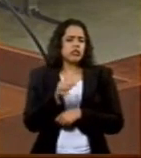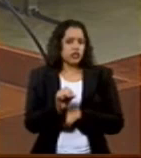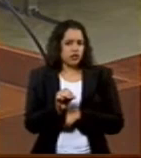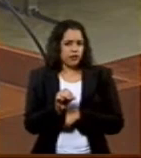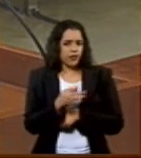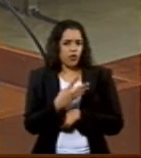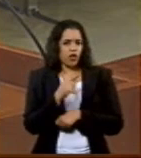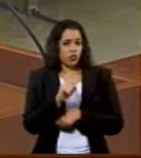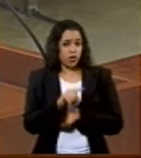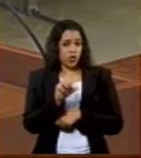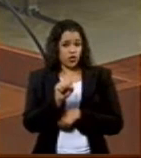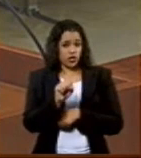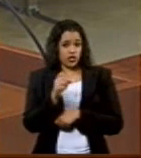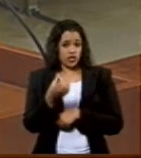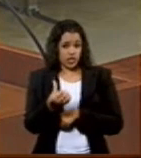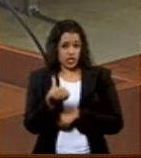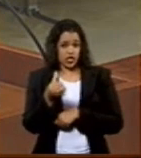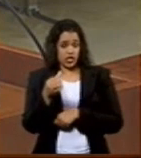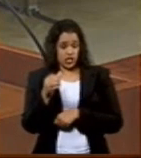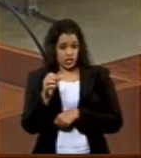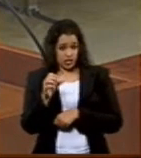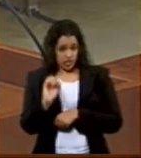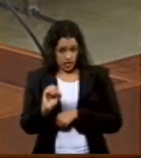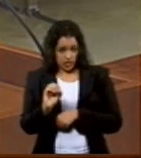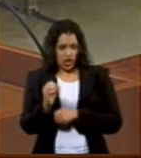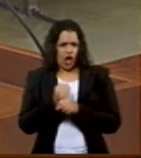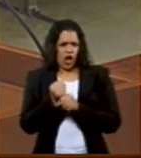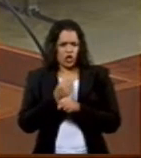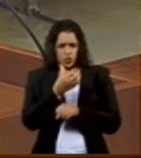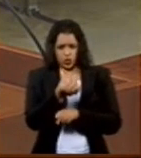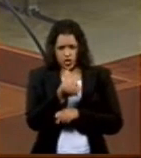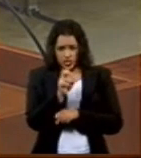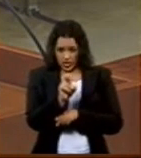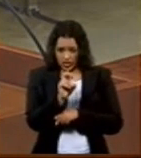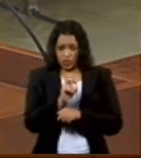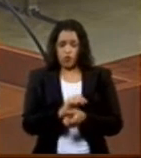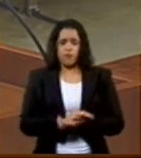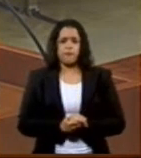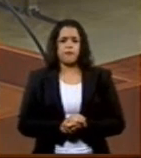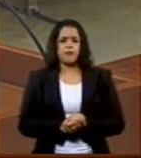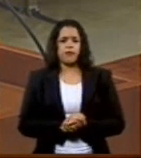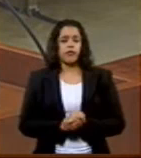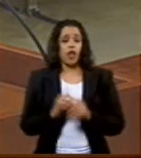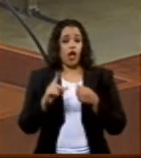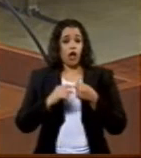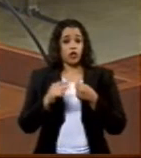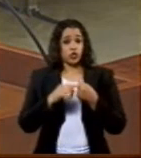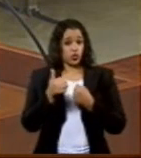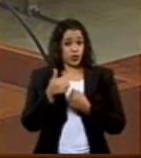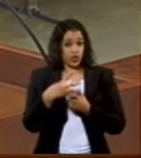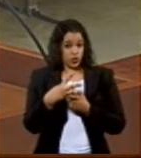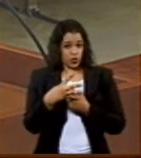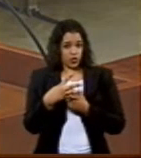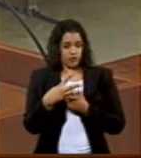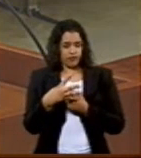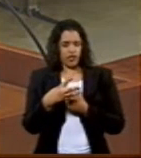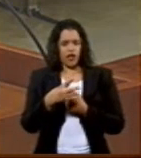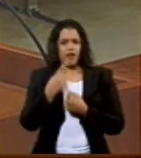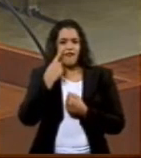Lei 4.860 de 65, que em seu artigo 14